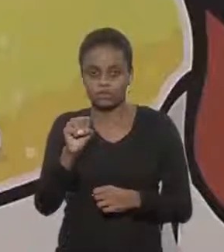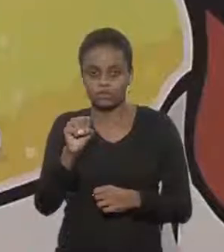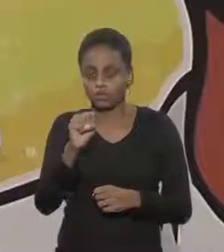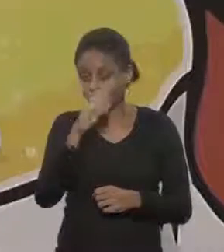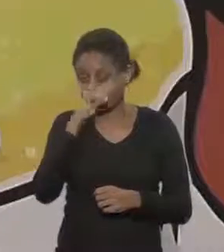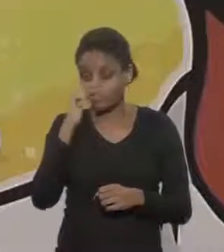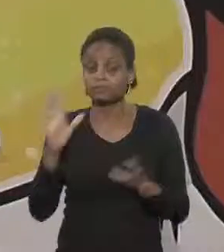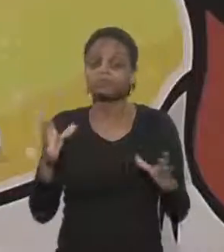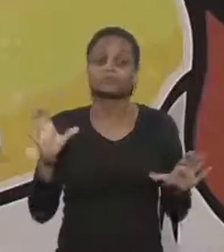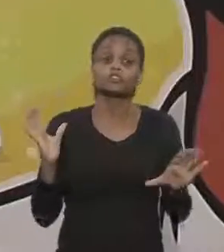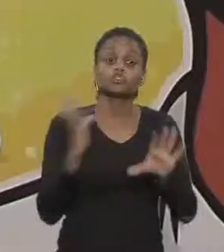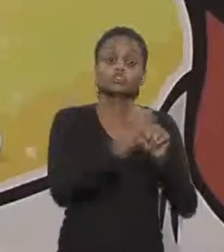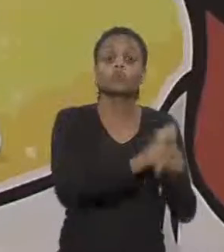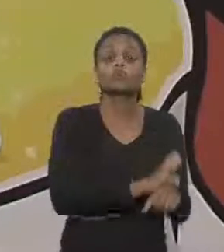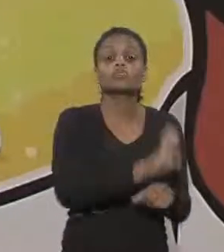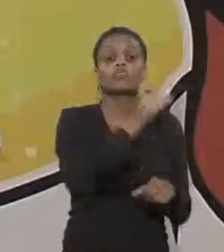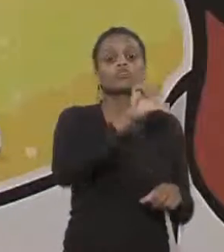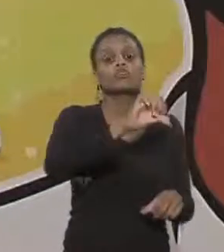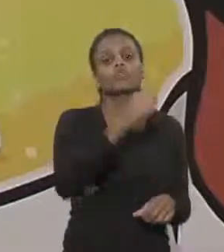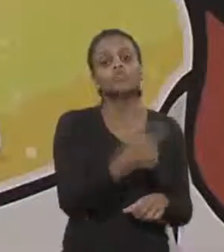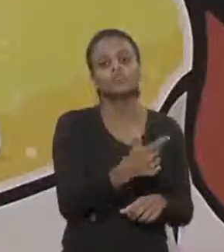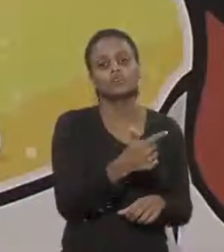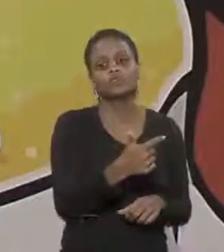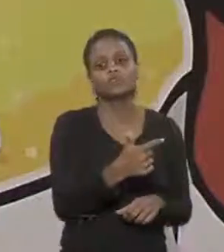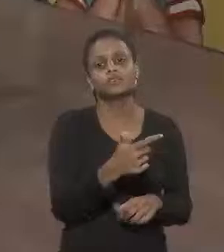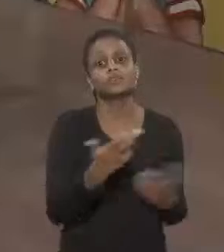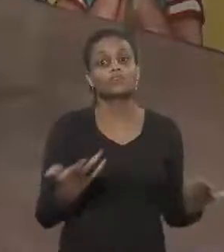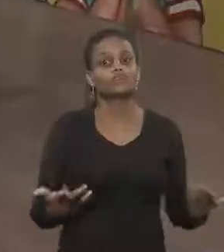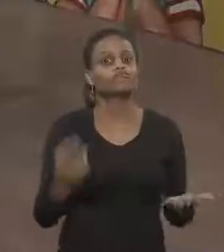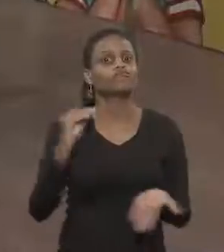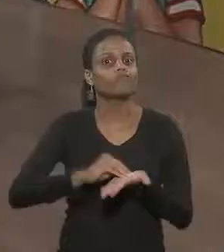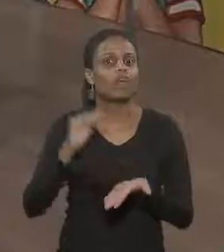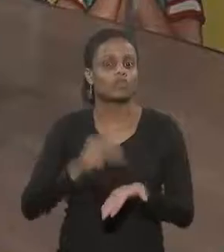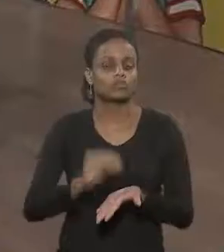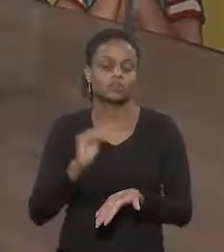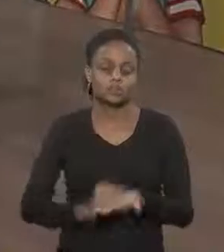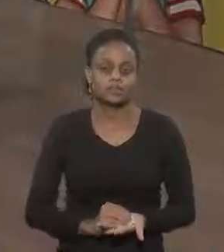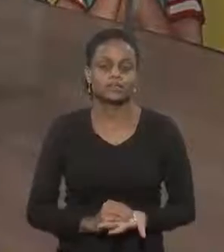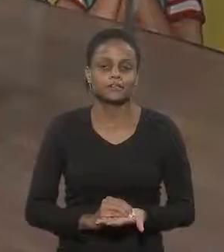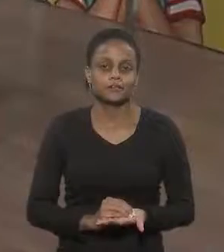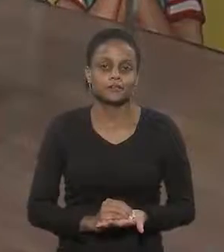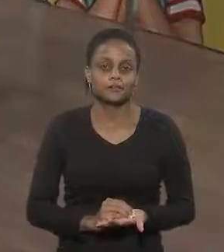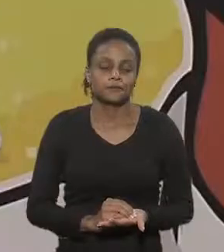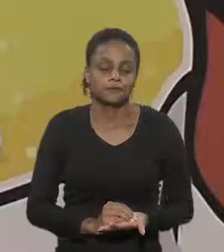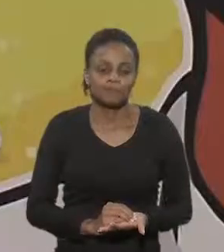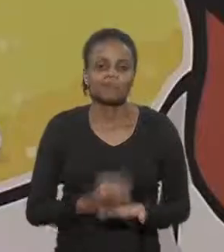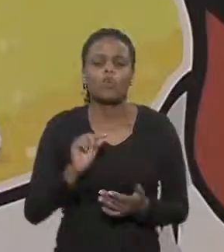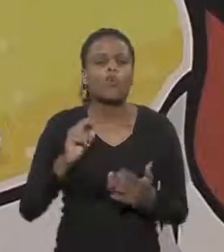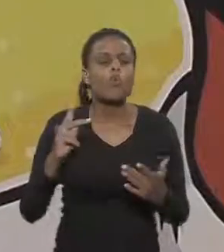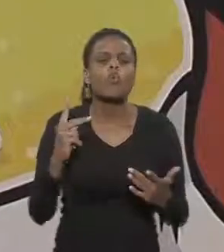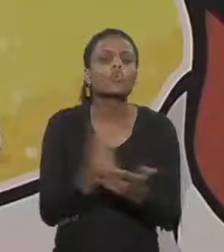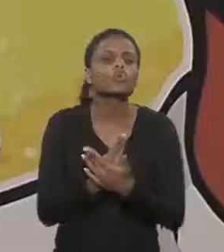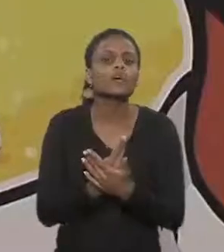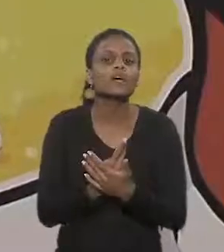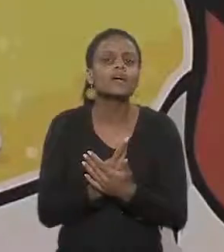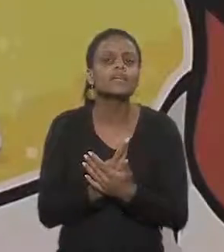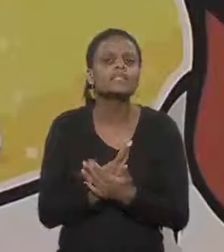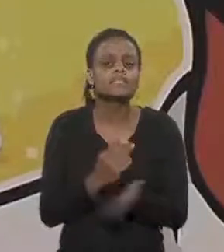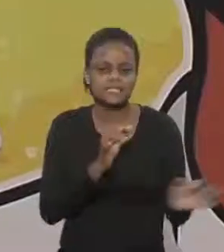nós somos 92 municípios, a maioria não está sendo atendida. Então você percebe